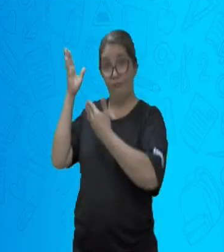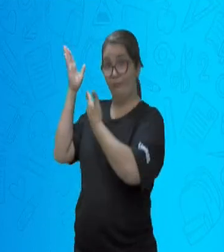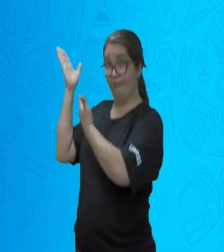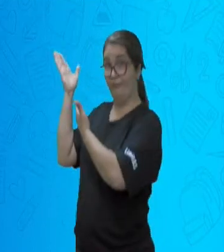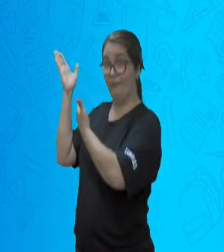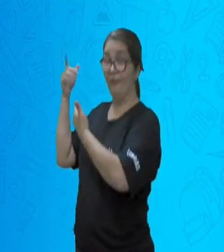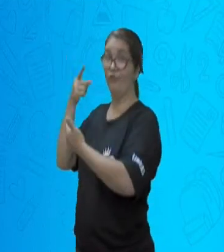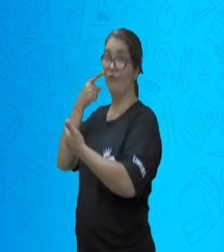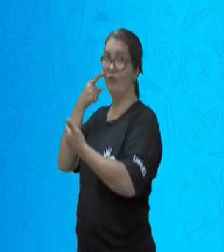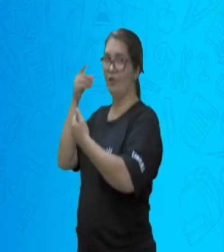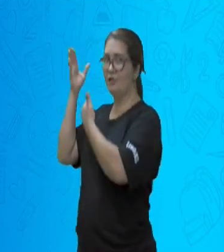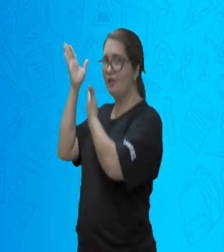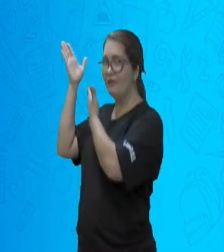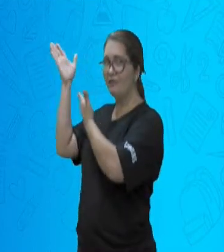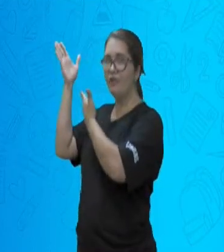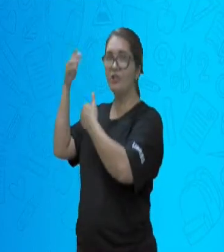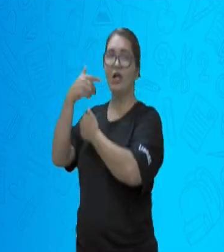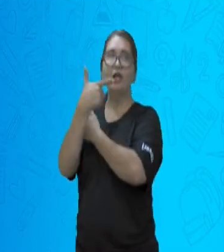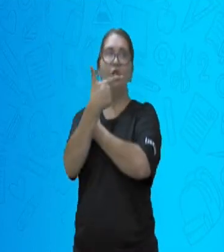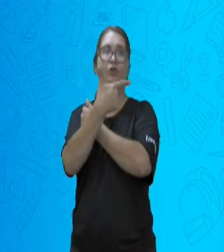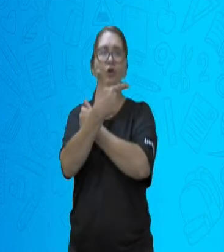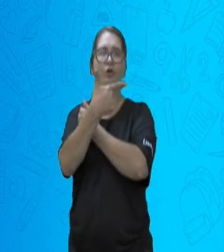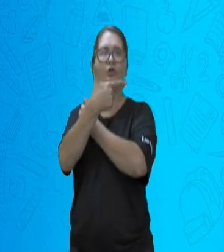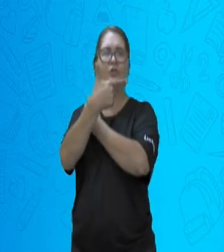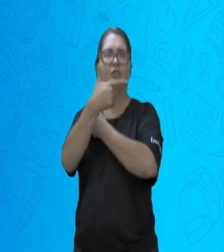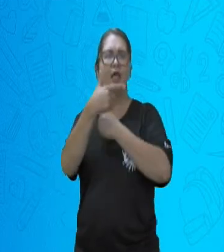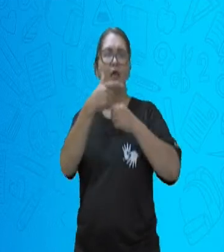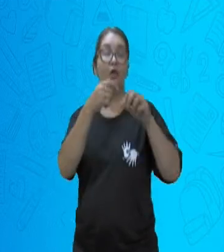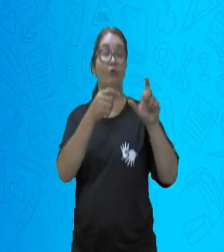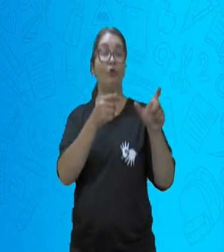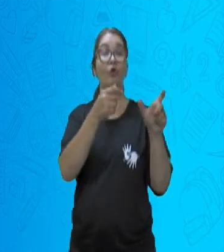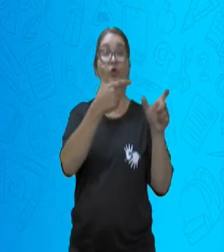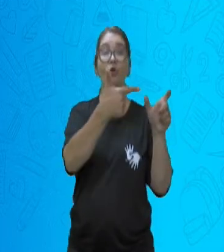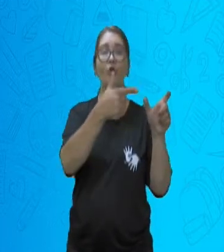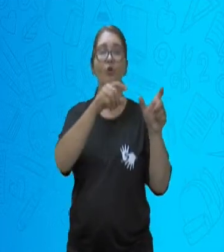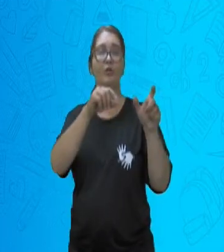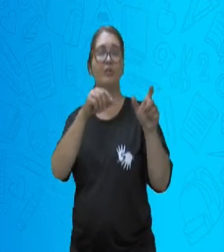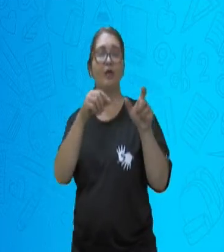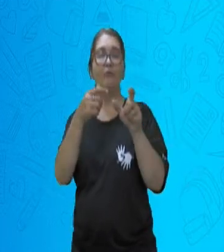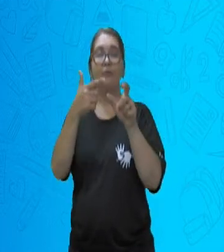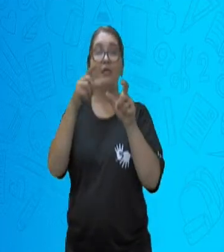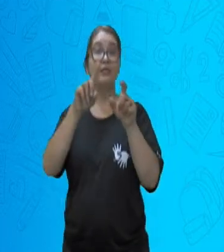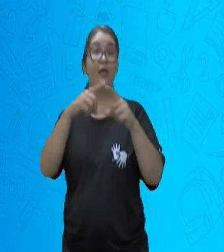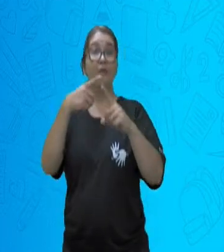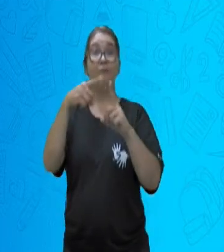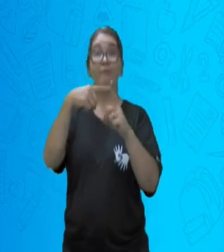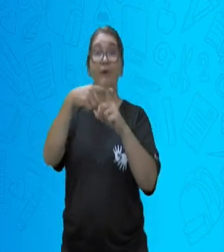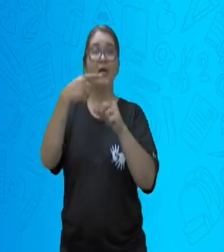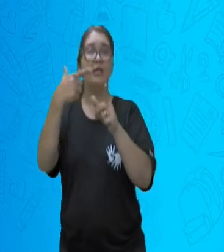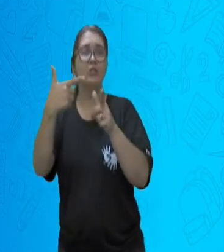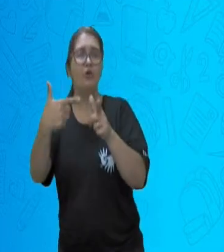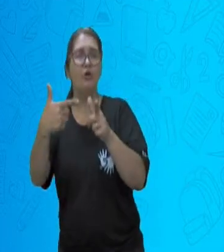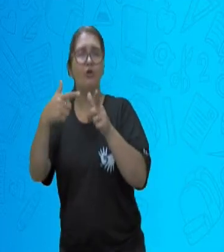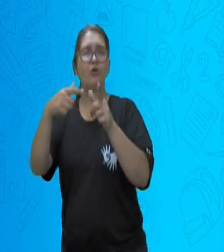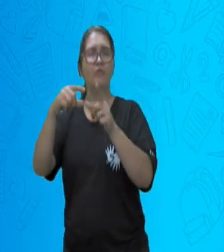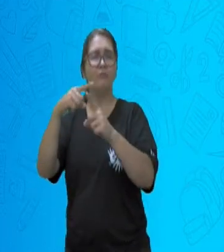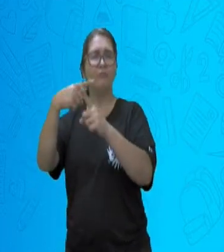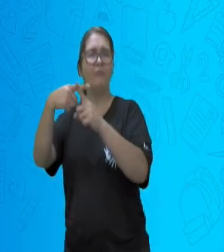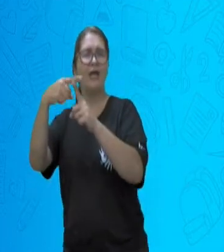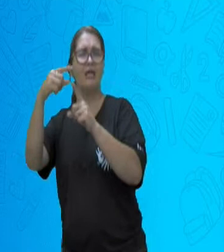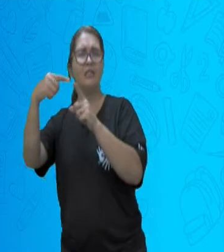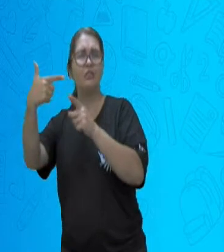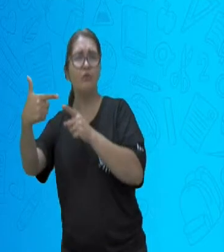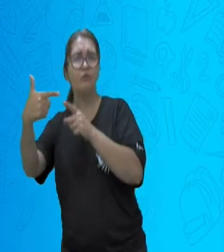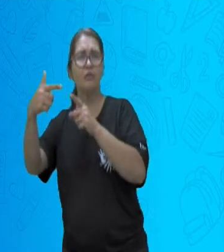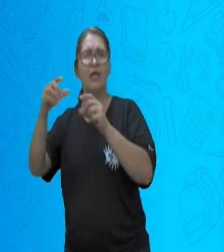temos aqui 2, mais 2, mais 2, mais 2 e assim sucessivamente. É igual a 16.